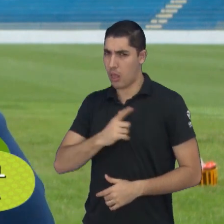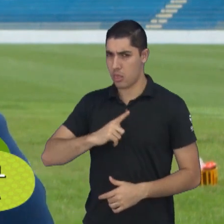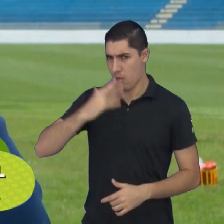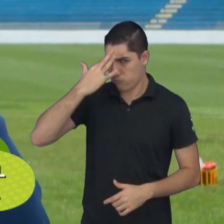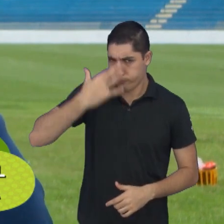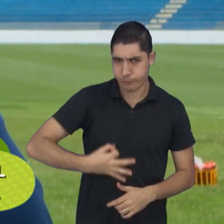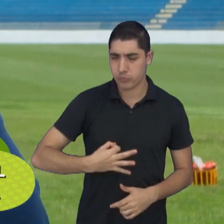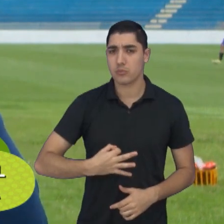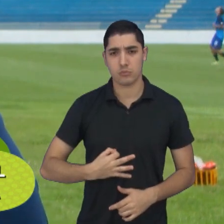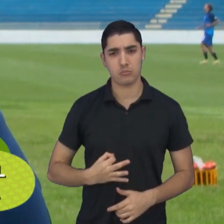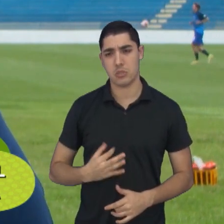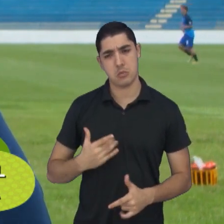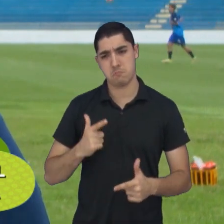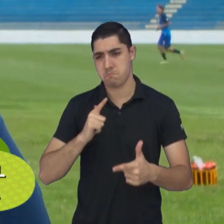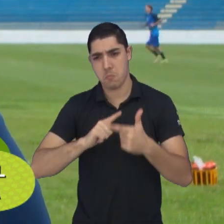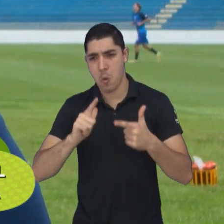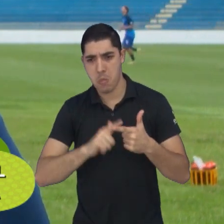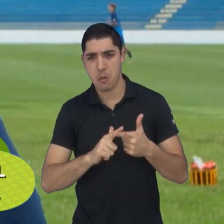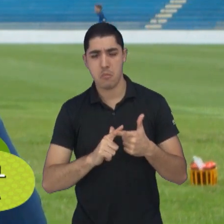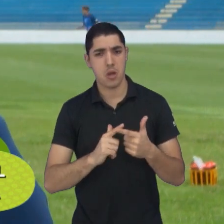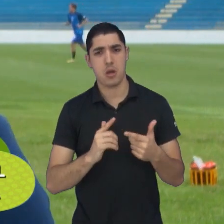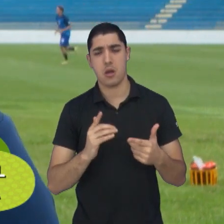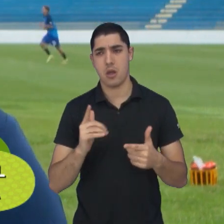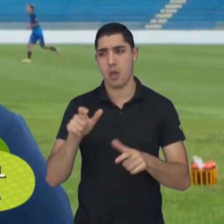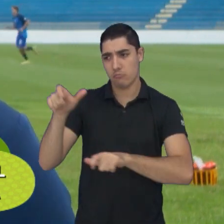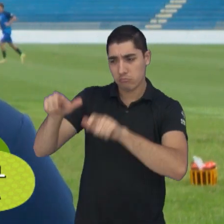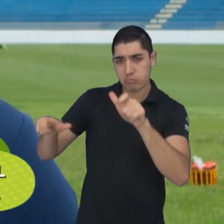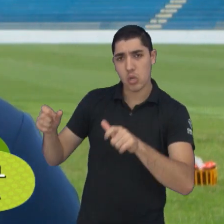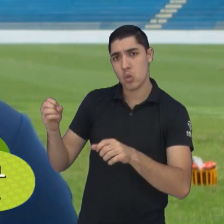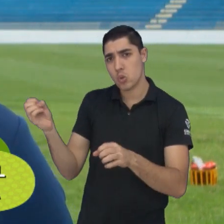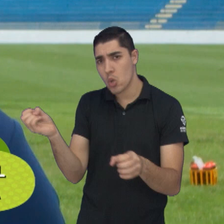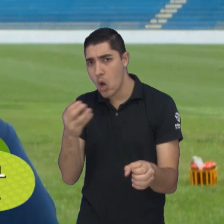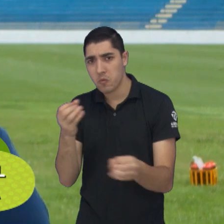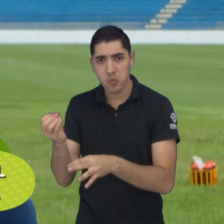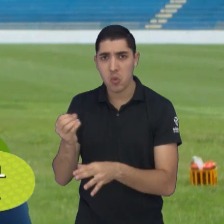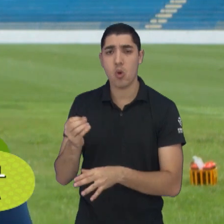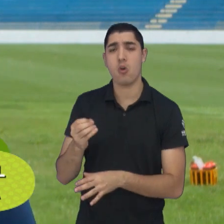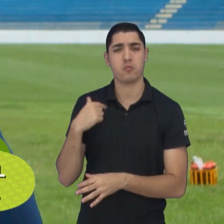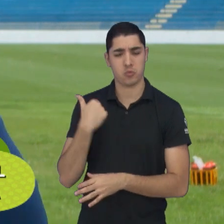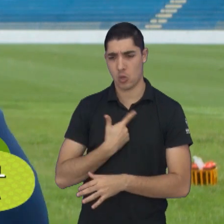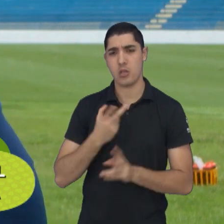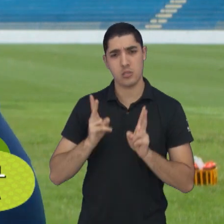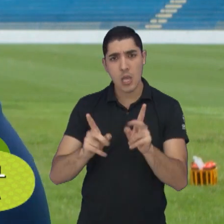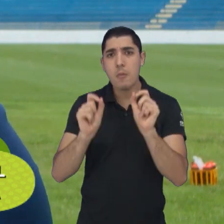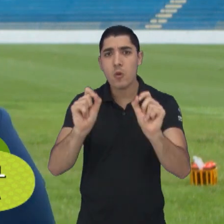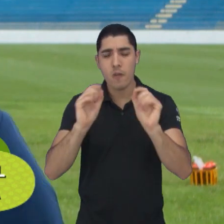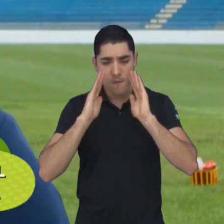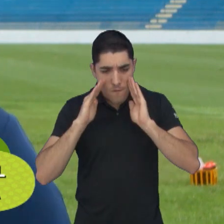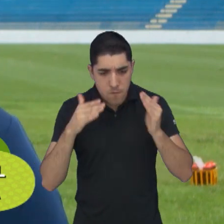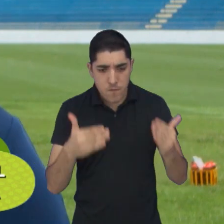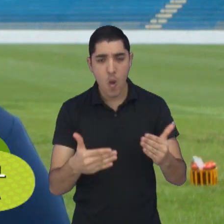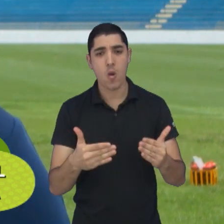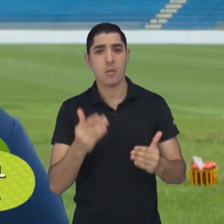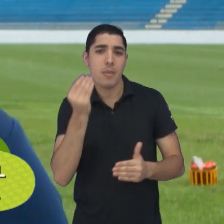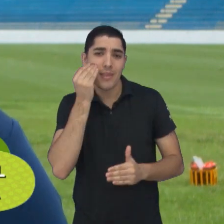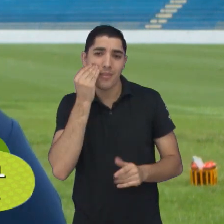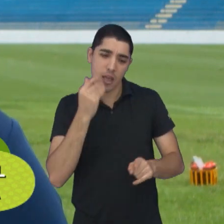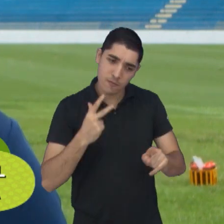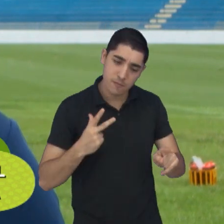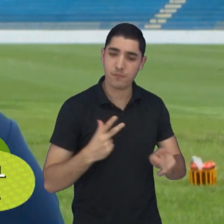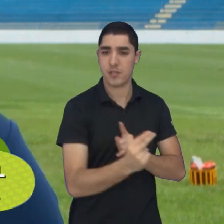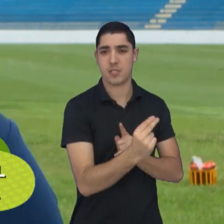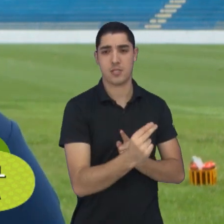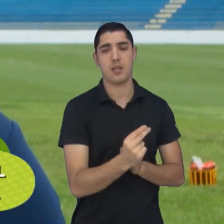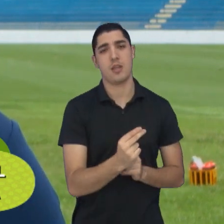jogo. Dependendo de jogadores novos que vão chegar ou não, a gente vai estar preparado, sempre estudando o adversário para poder fazer o melhor dentro de campo e